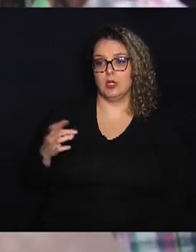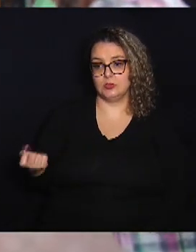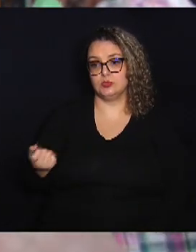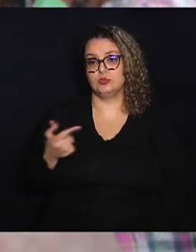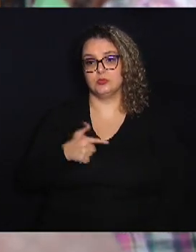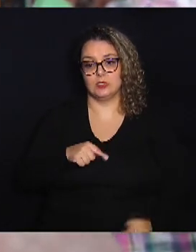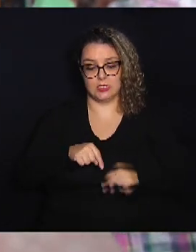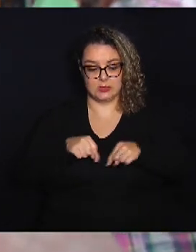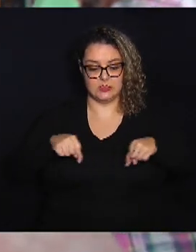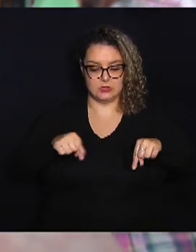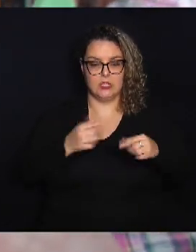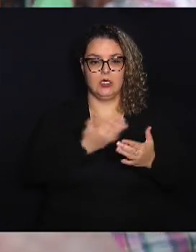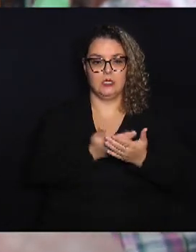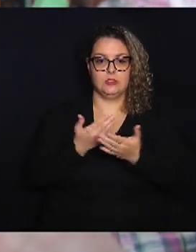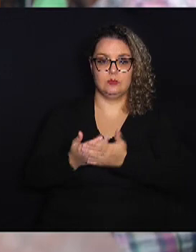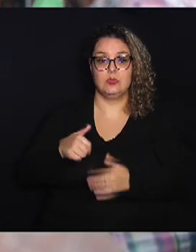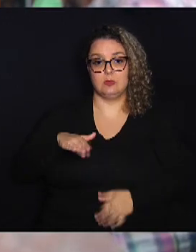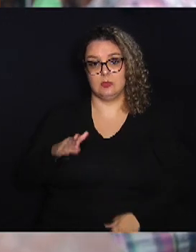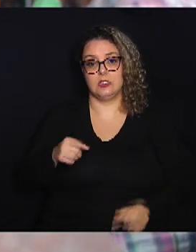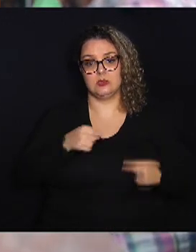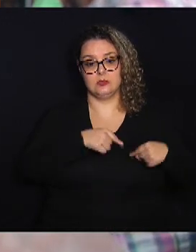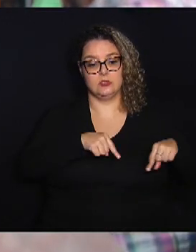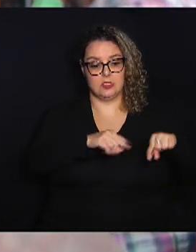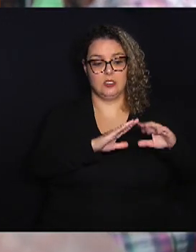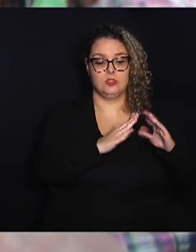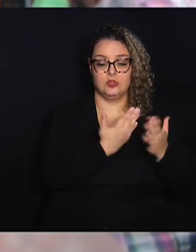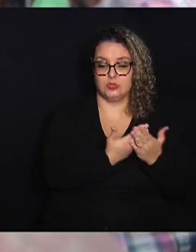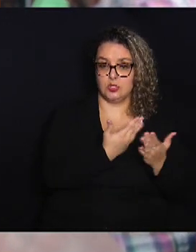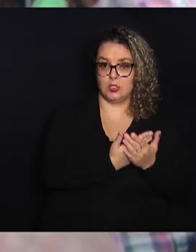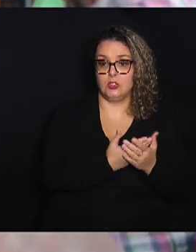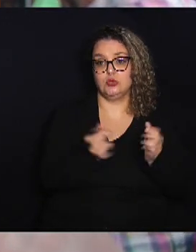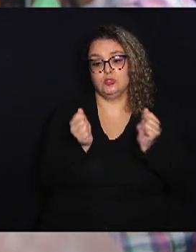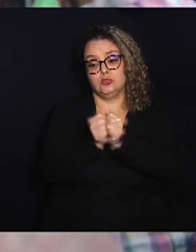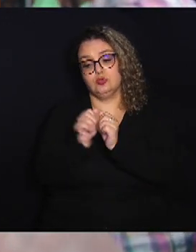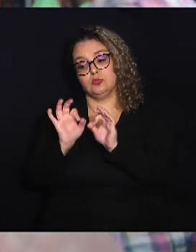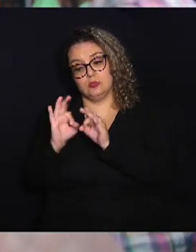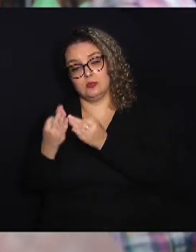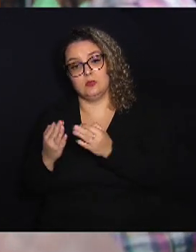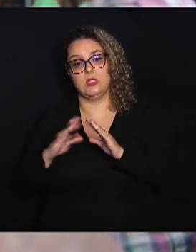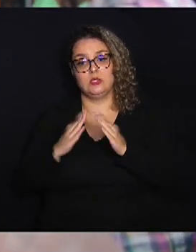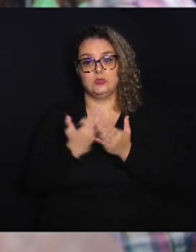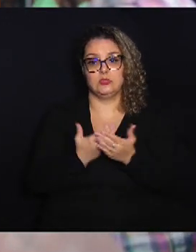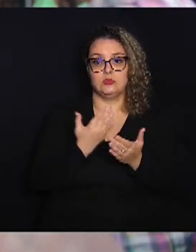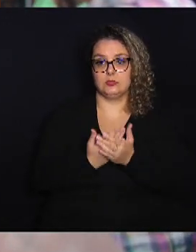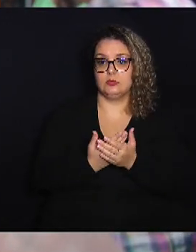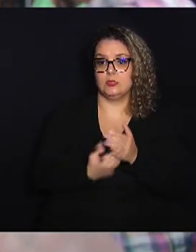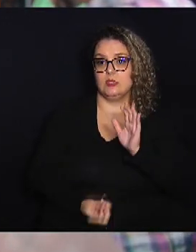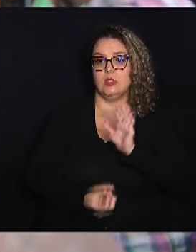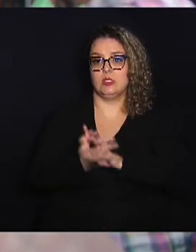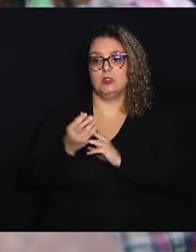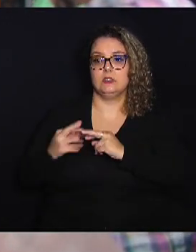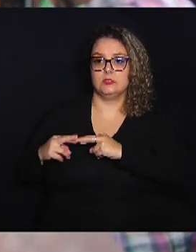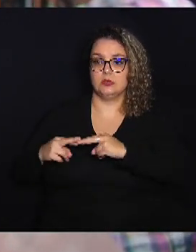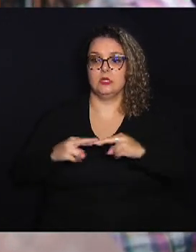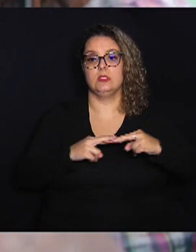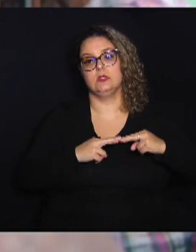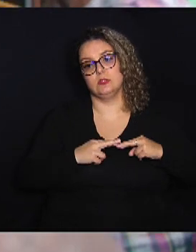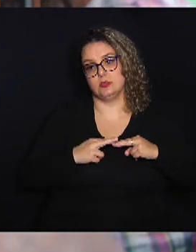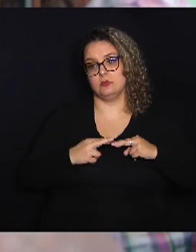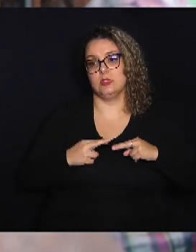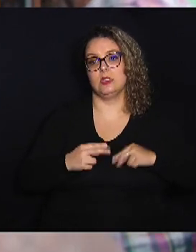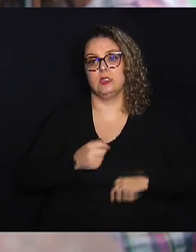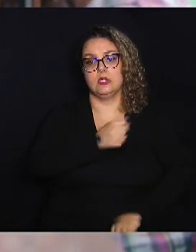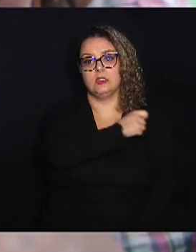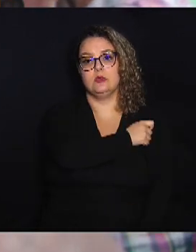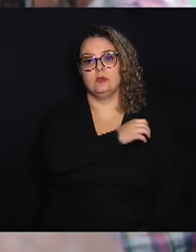sala de aula, para além da escola, que juntamente com a família e com a escola vão criar essa rede aí para que esse aluno possa ter um